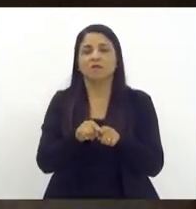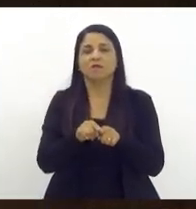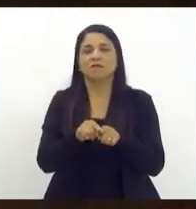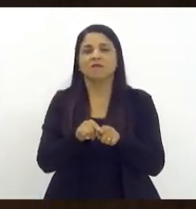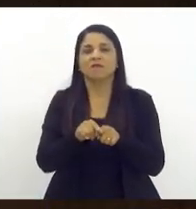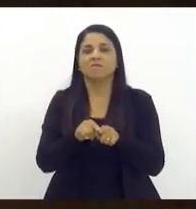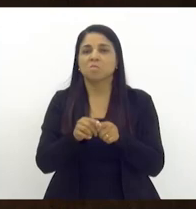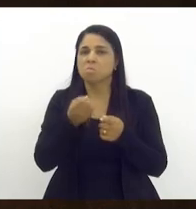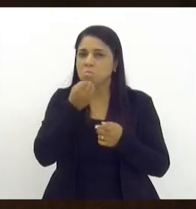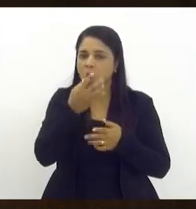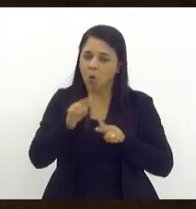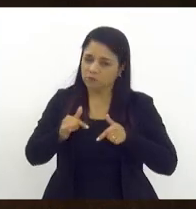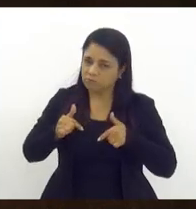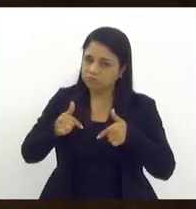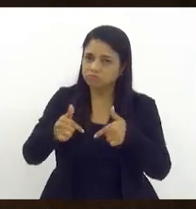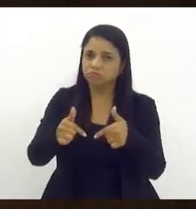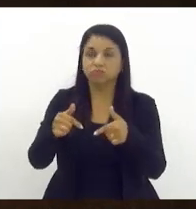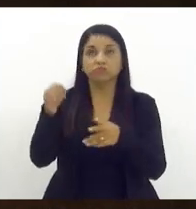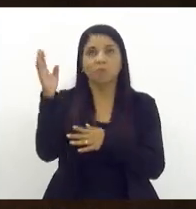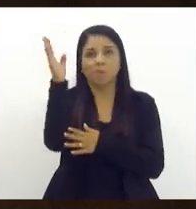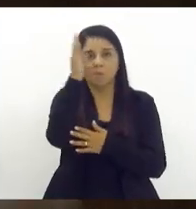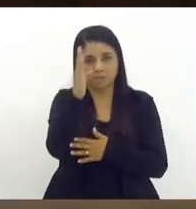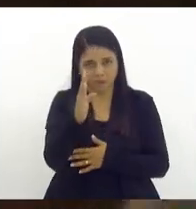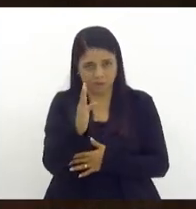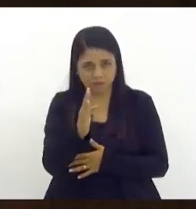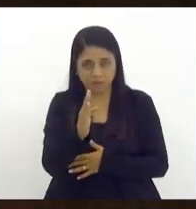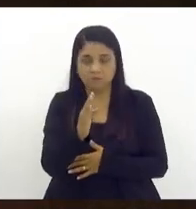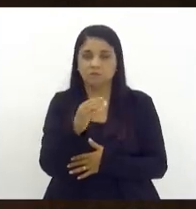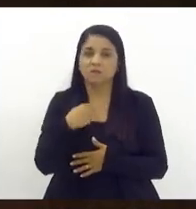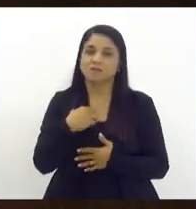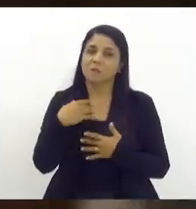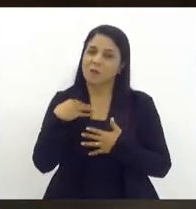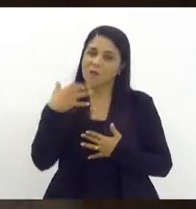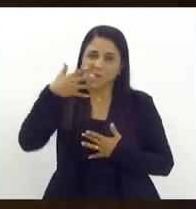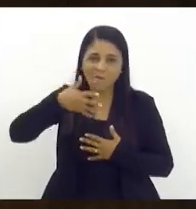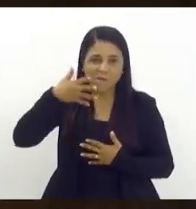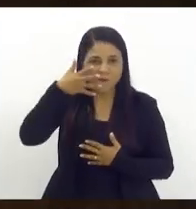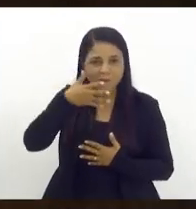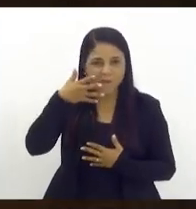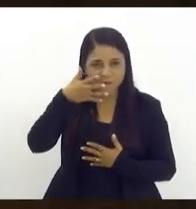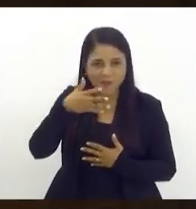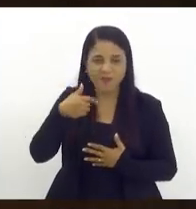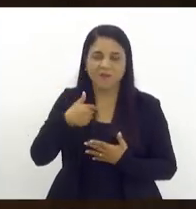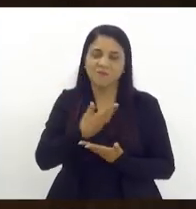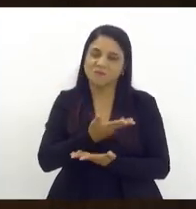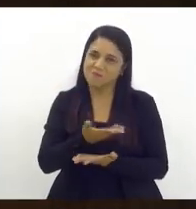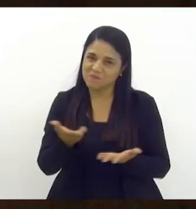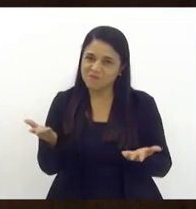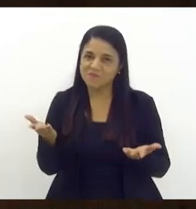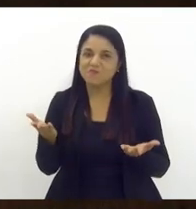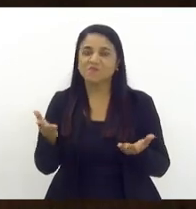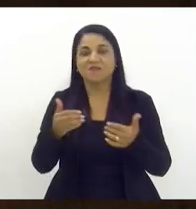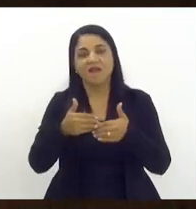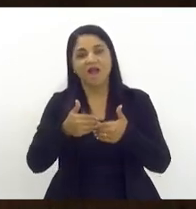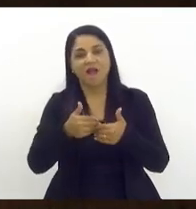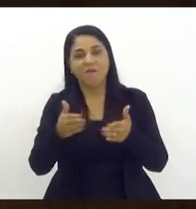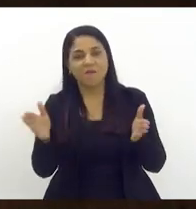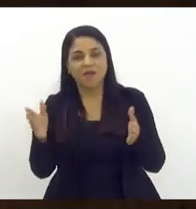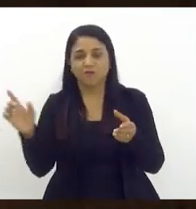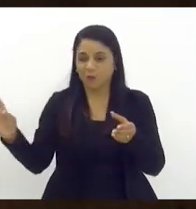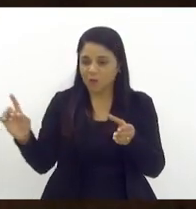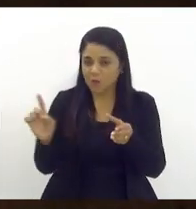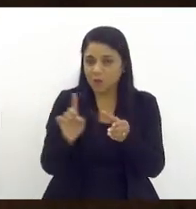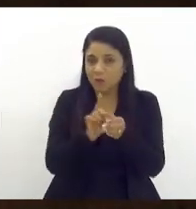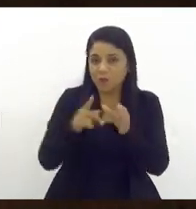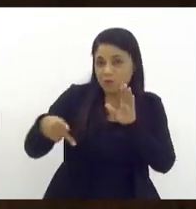boas práticas para todo o Brasil. Então, eram essas as minhas palavras. E fica, então, aí aberta a coautoria